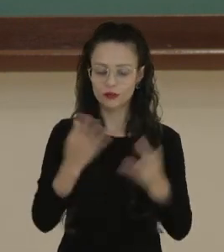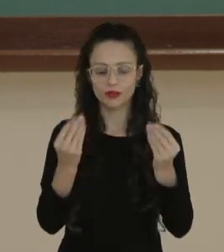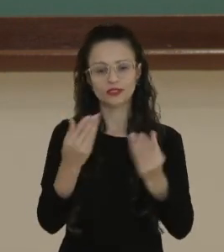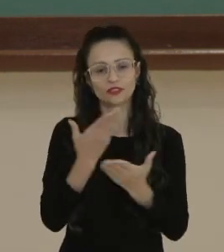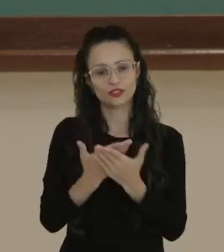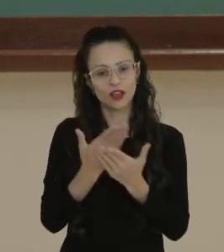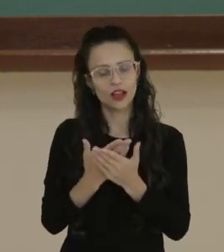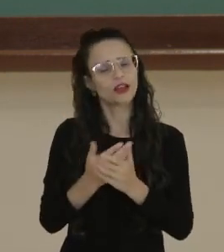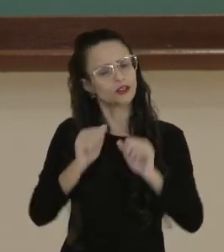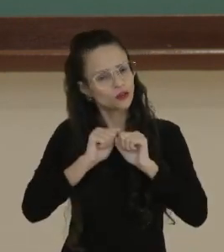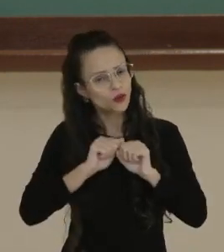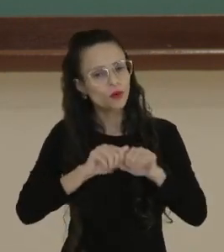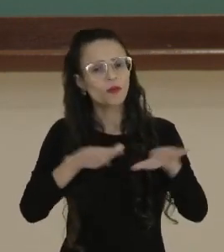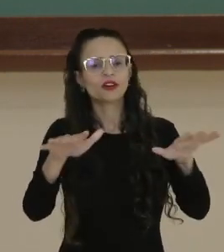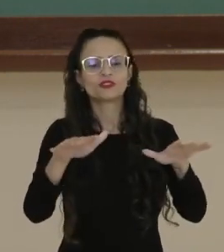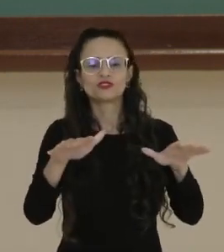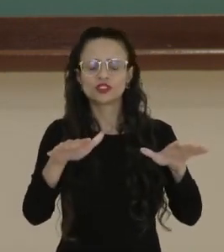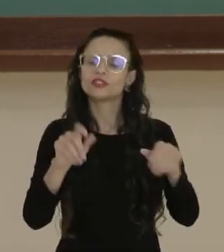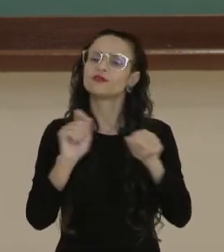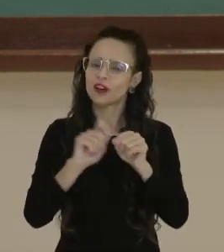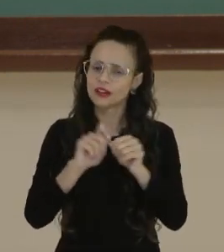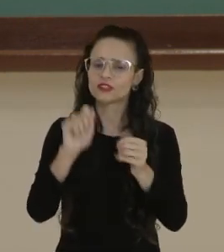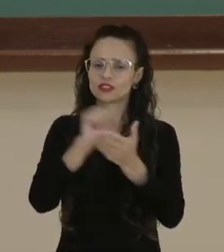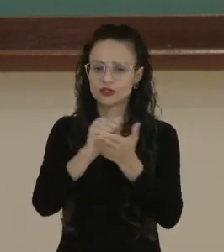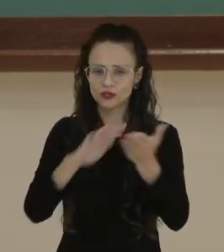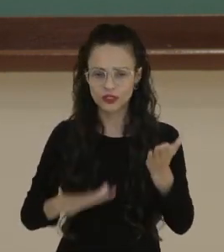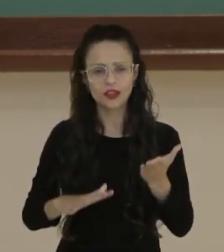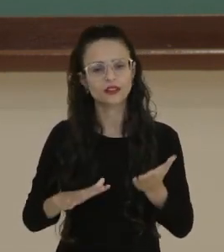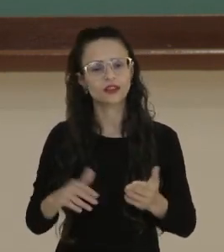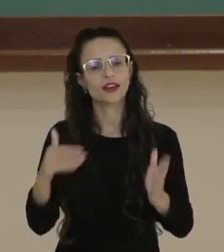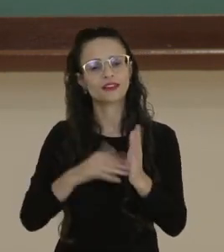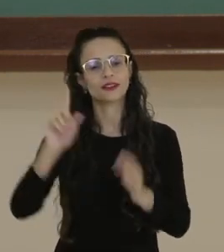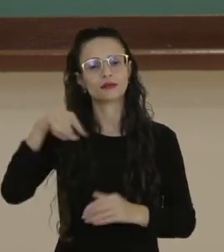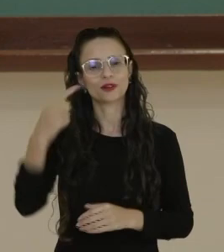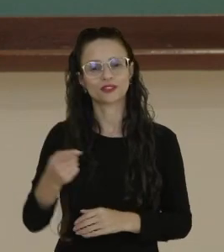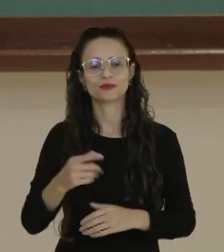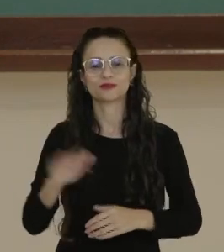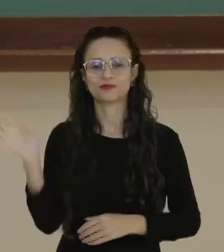aula. Compartilhe, faça as atividades e até breve, meus